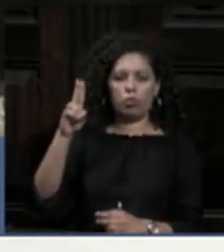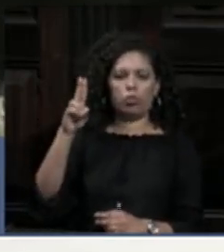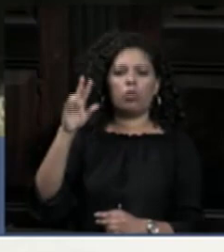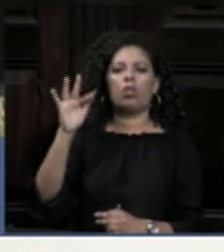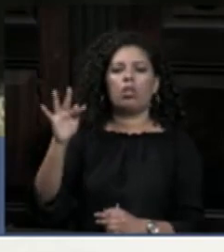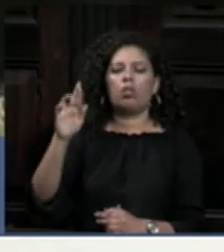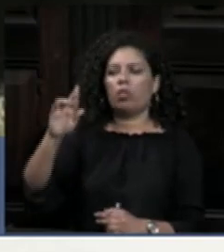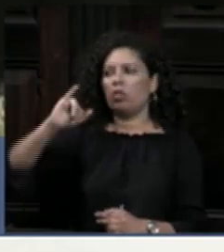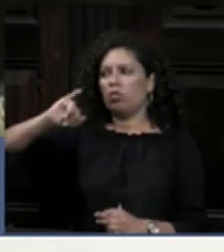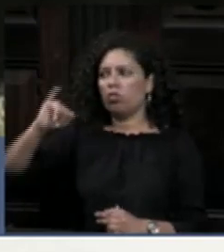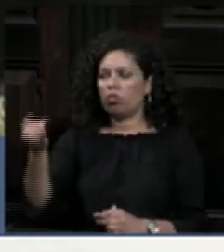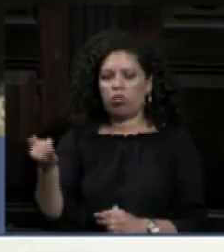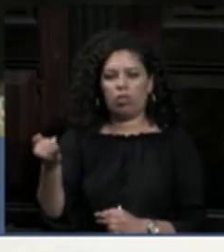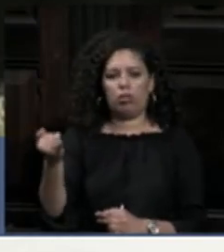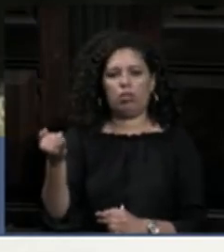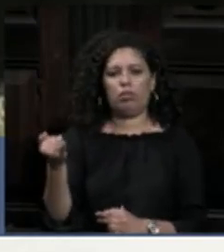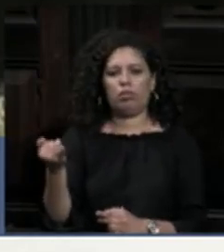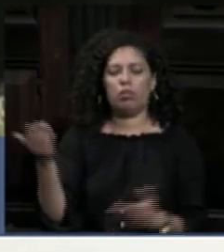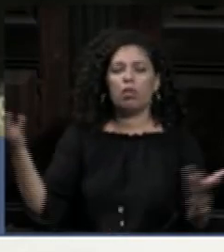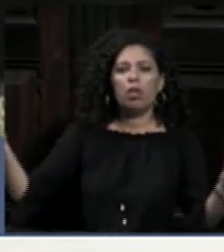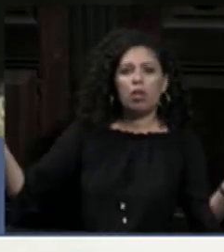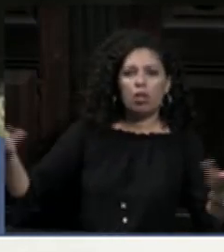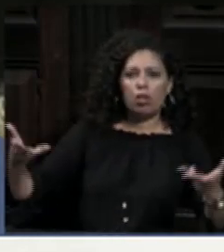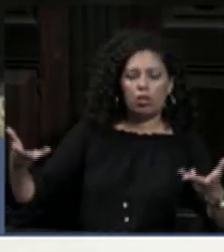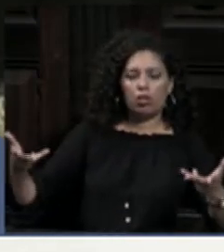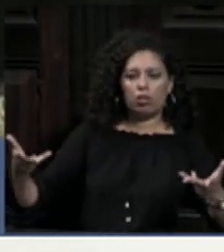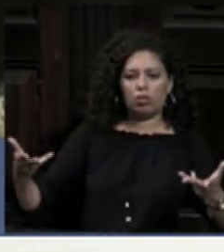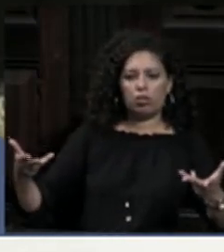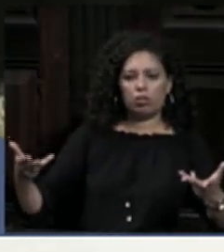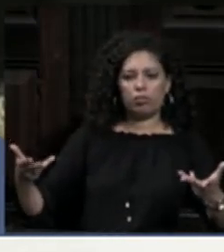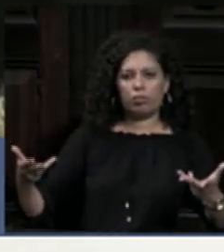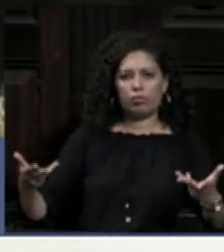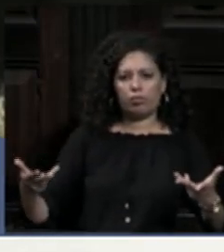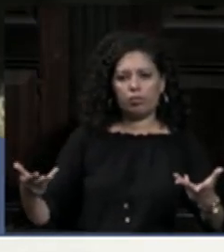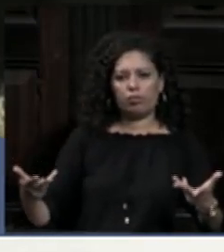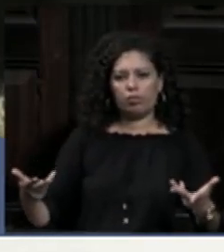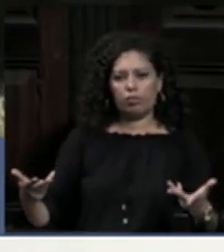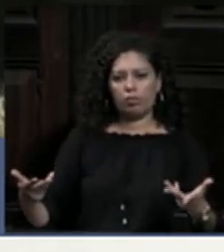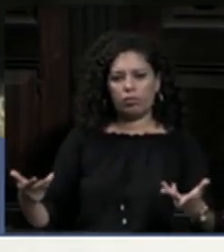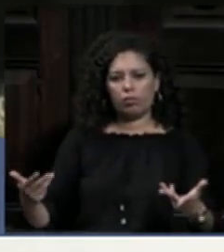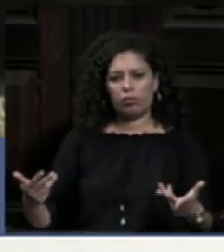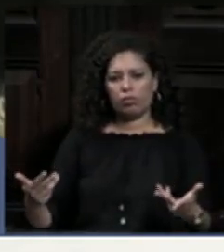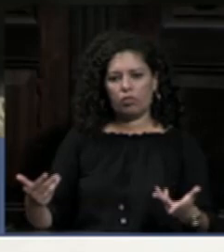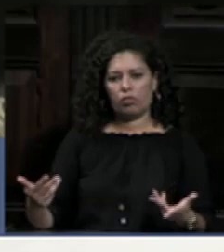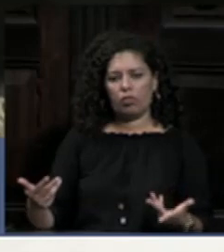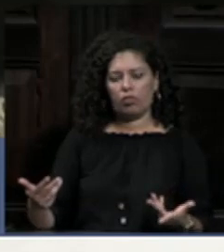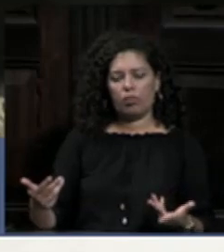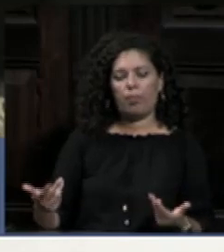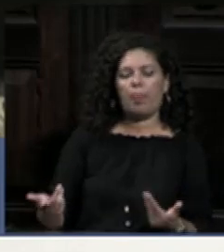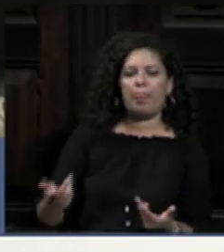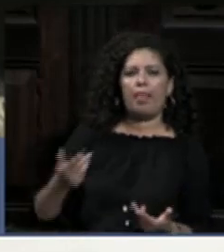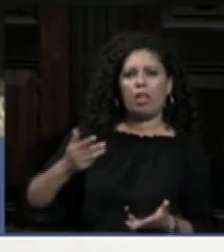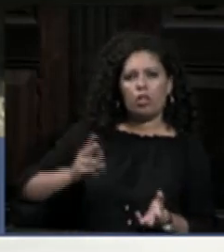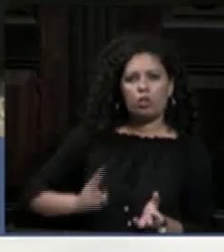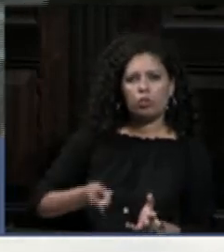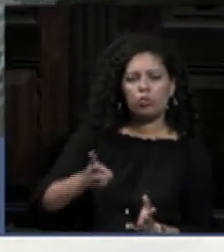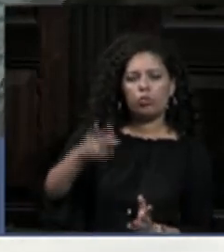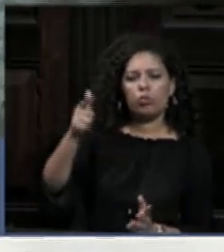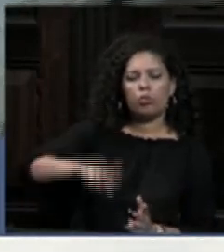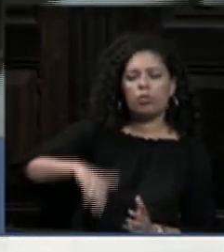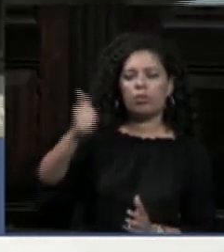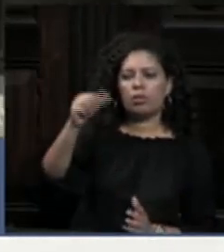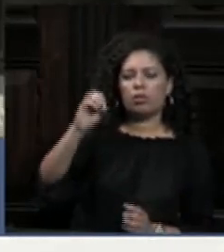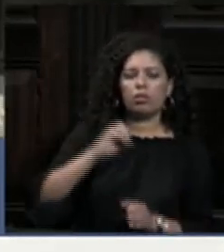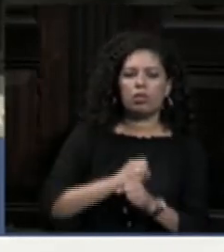precursor agora além da dilação do prazo ainda houve